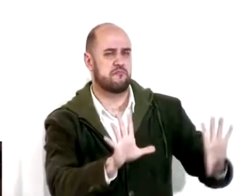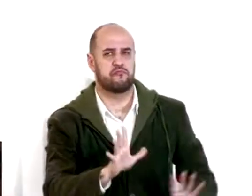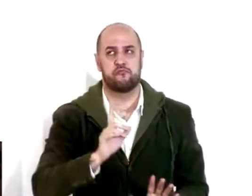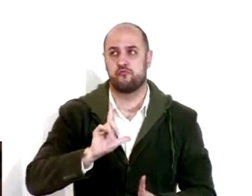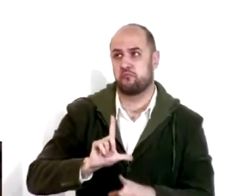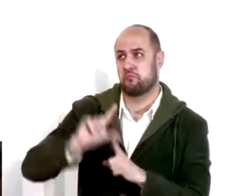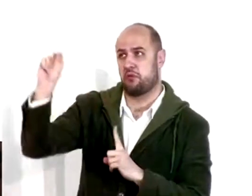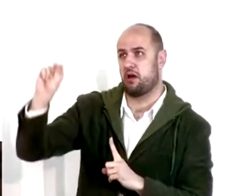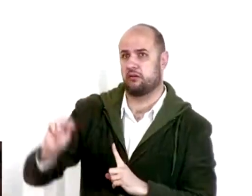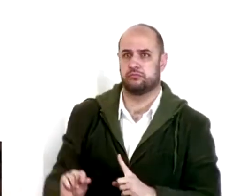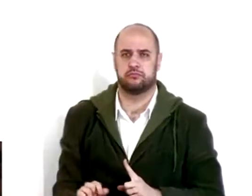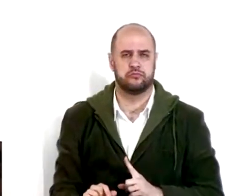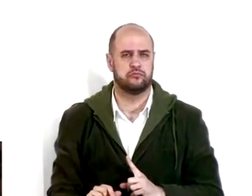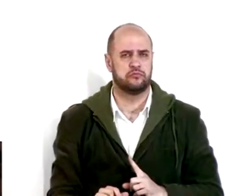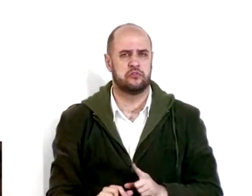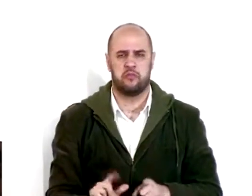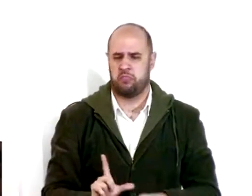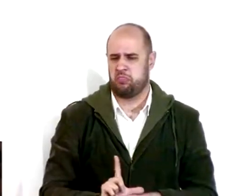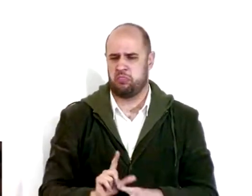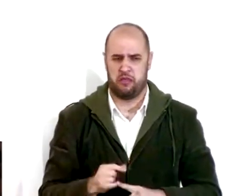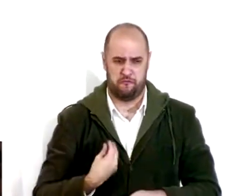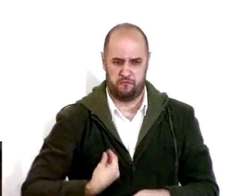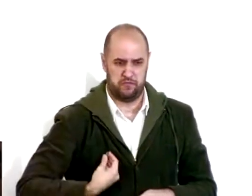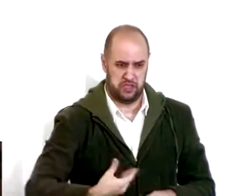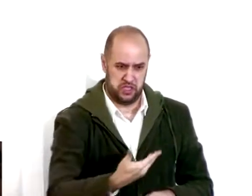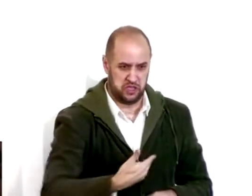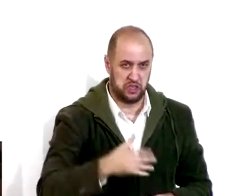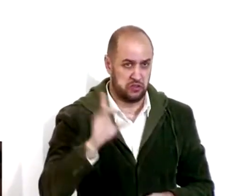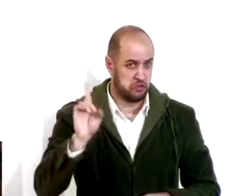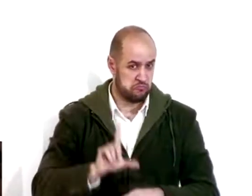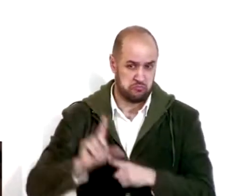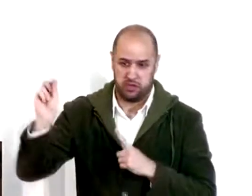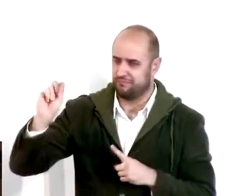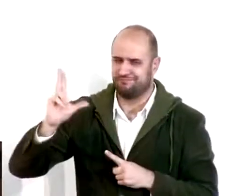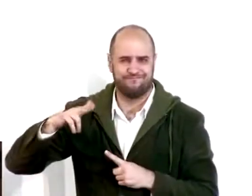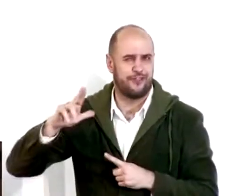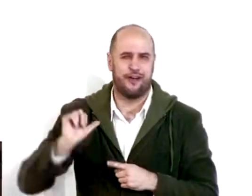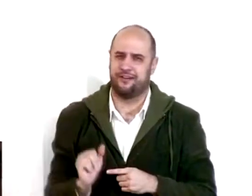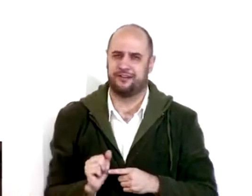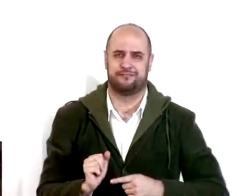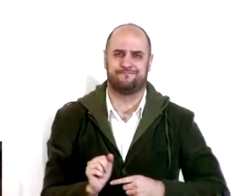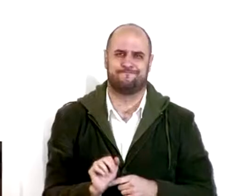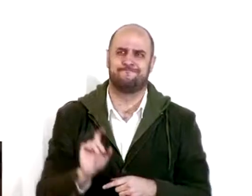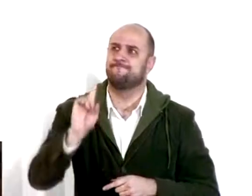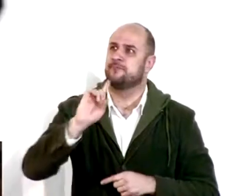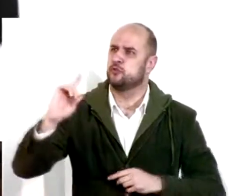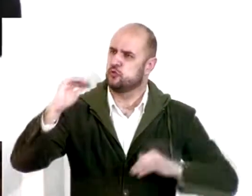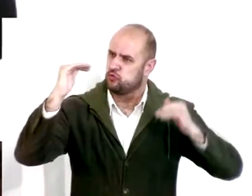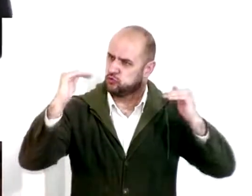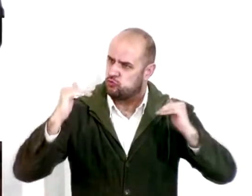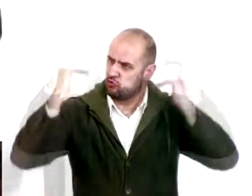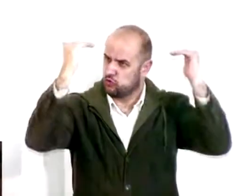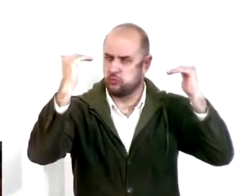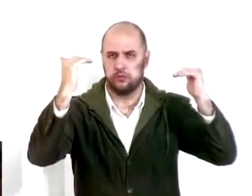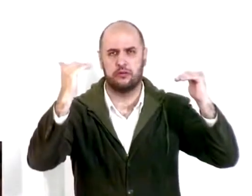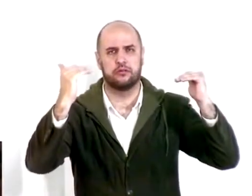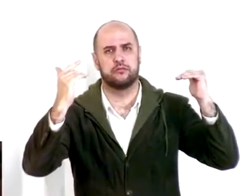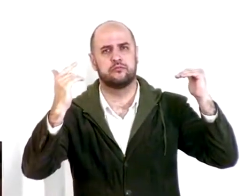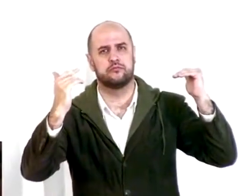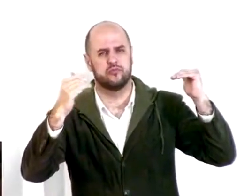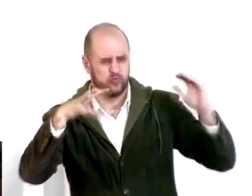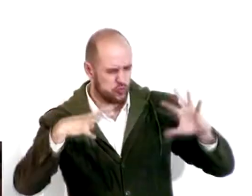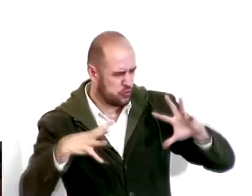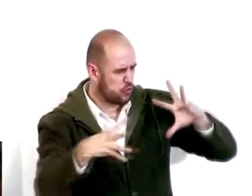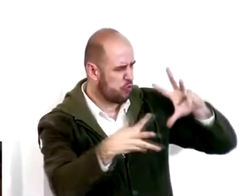povo, dá as costas aos habitantes da terra. Ele é o Deus soberano sobre toda a sua criação.